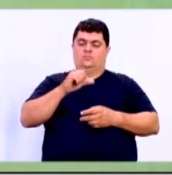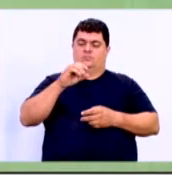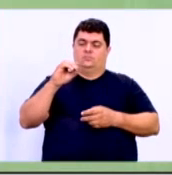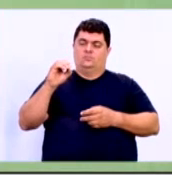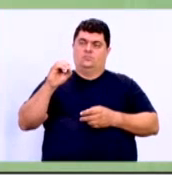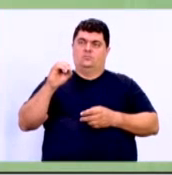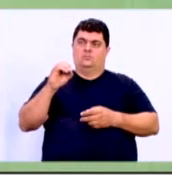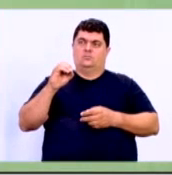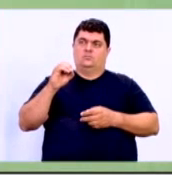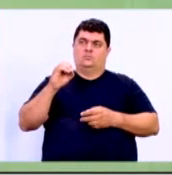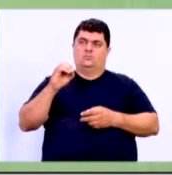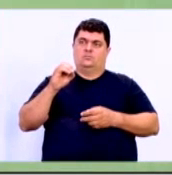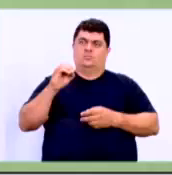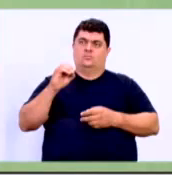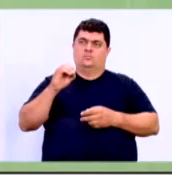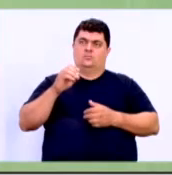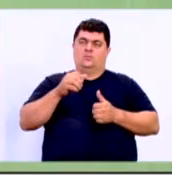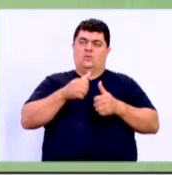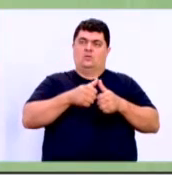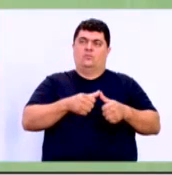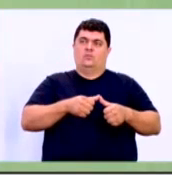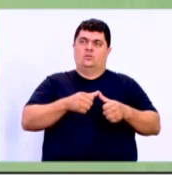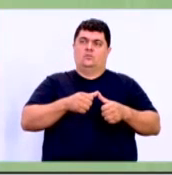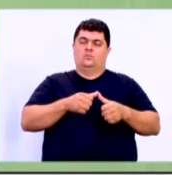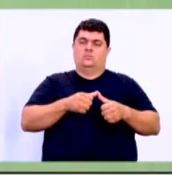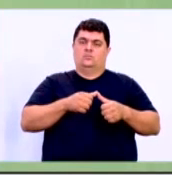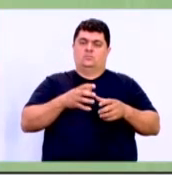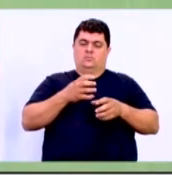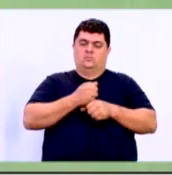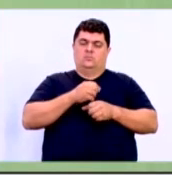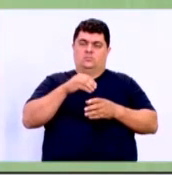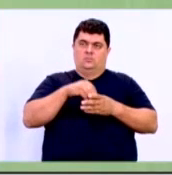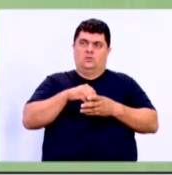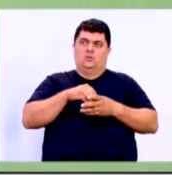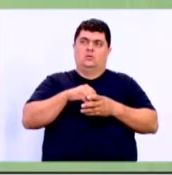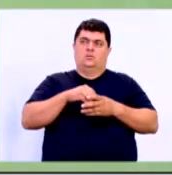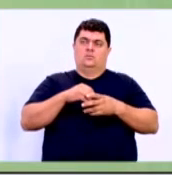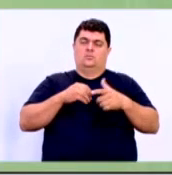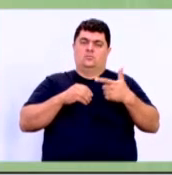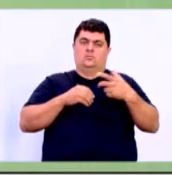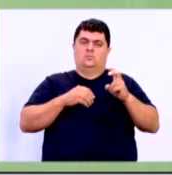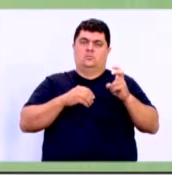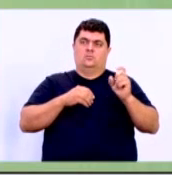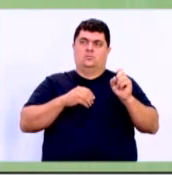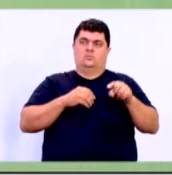mil. E custo fixo? Entra no CPP, professor? Custo fixo. A gente